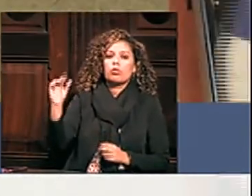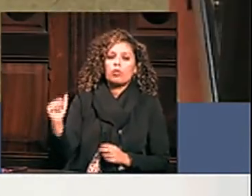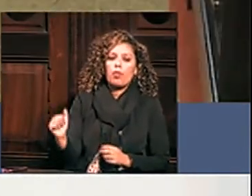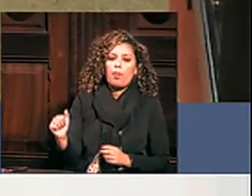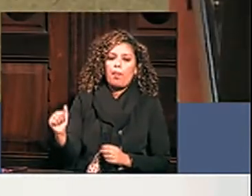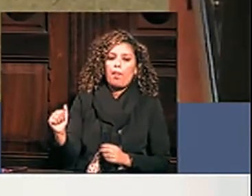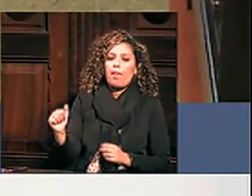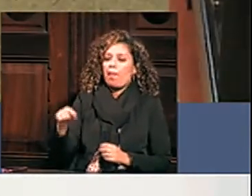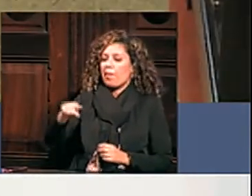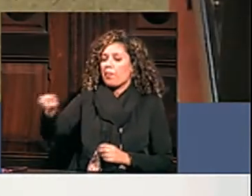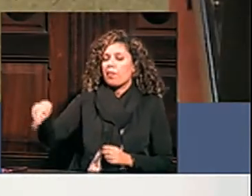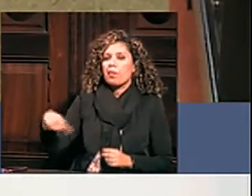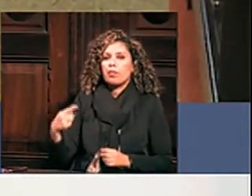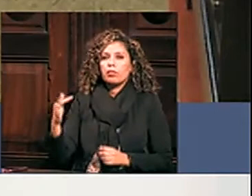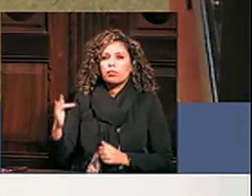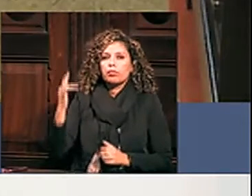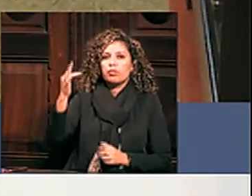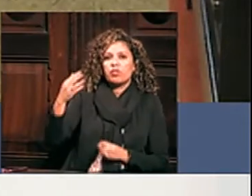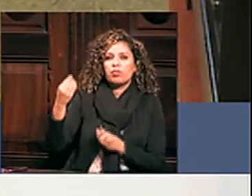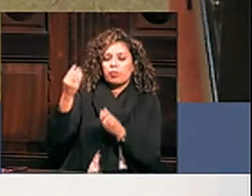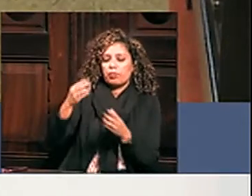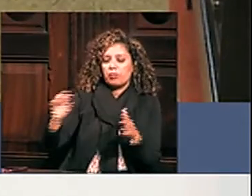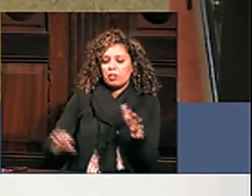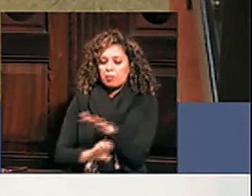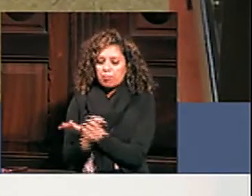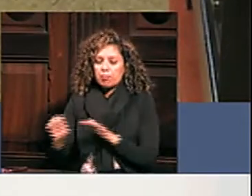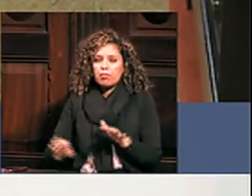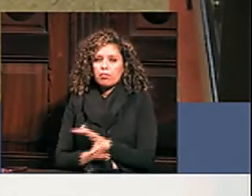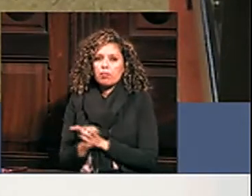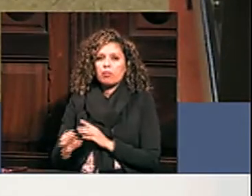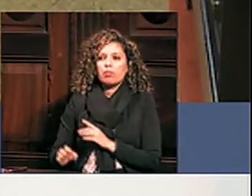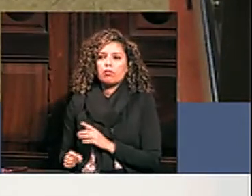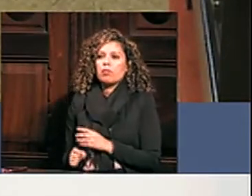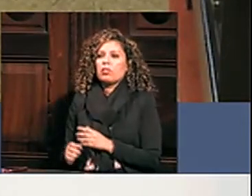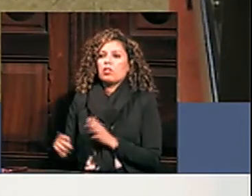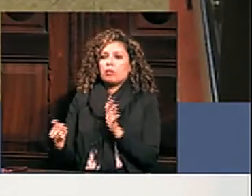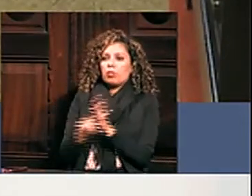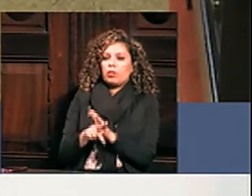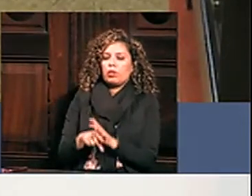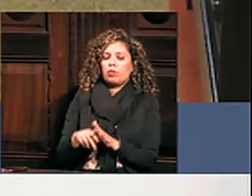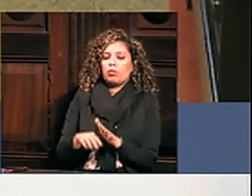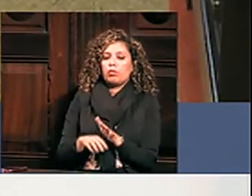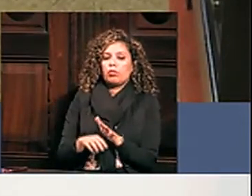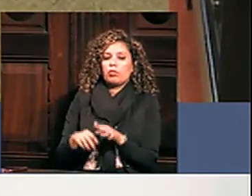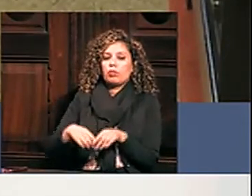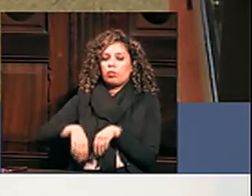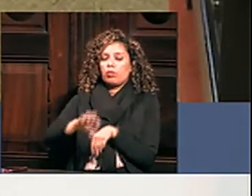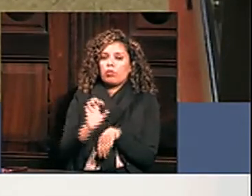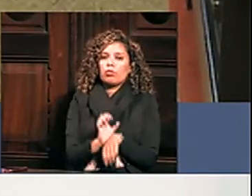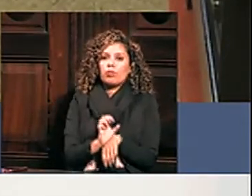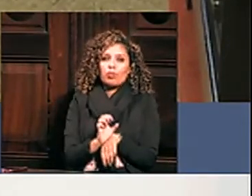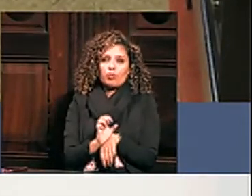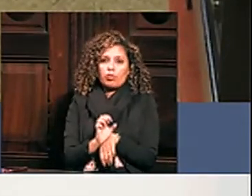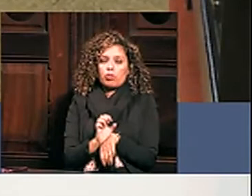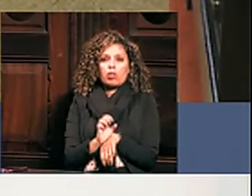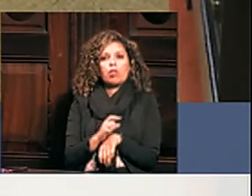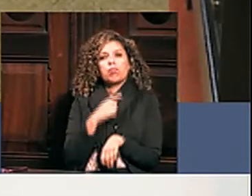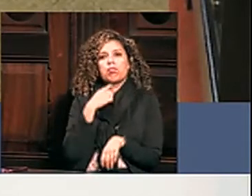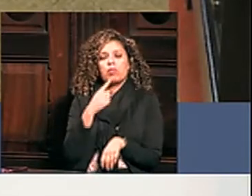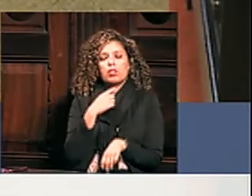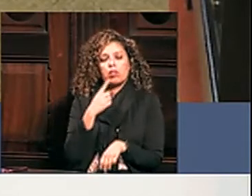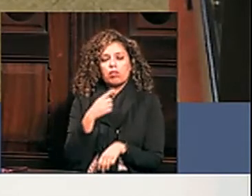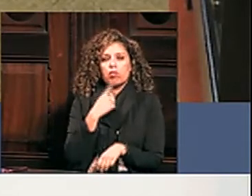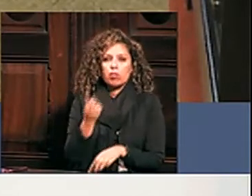também porque tem sido uma ação, uma empresa que tem dado lucro, os próprios dividendos também